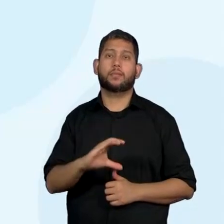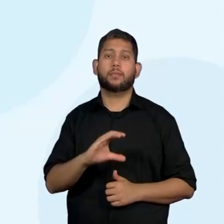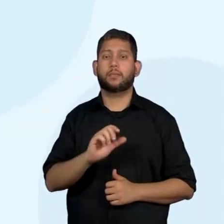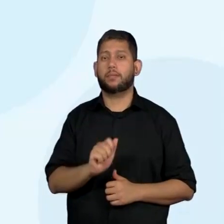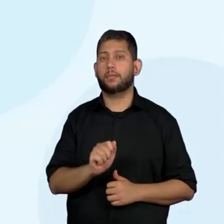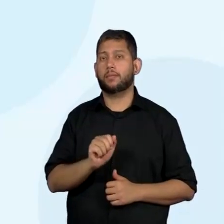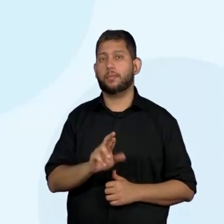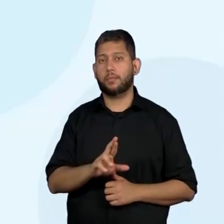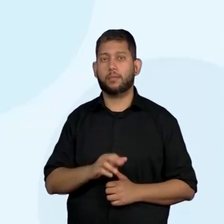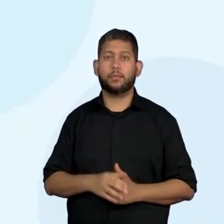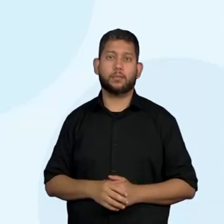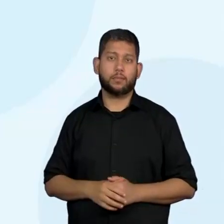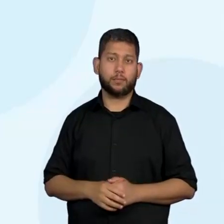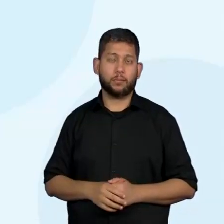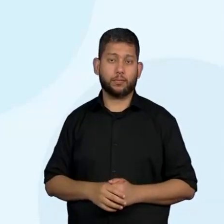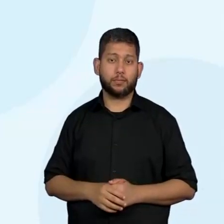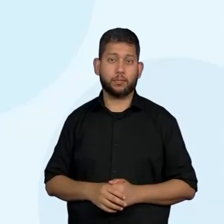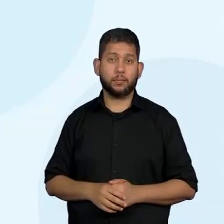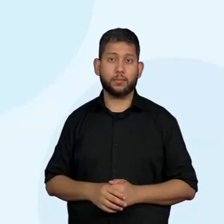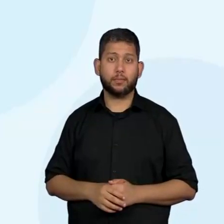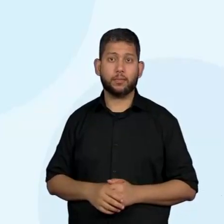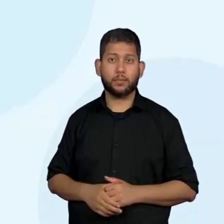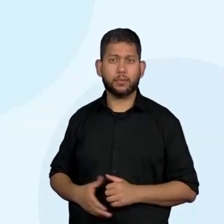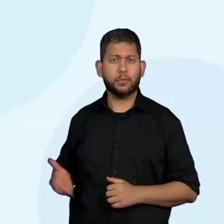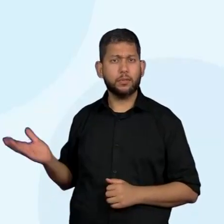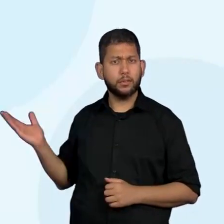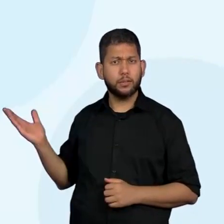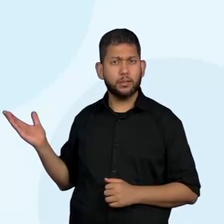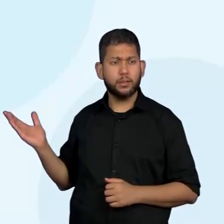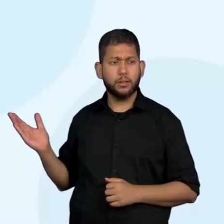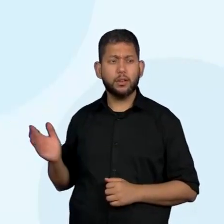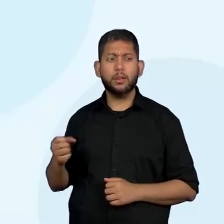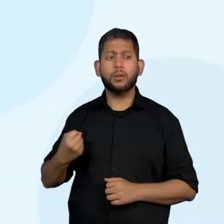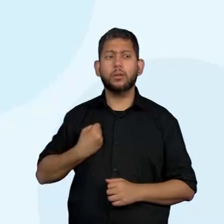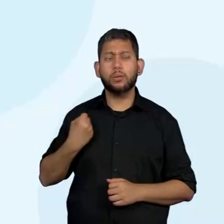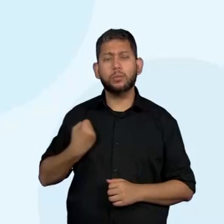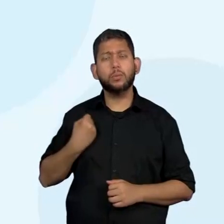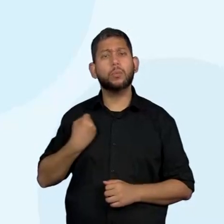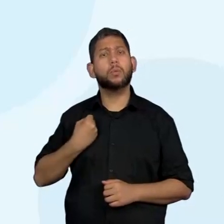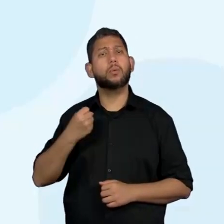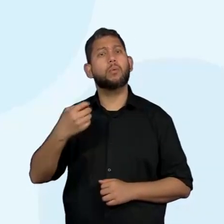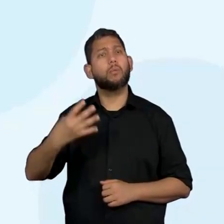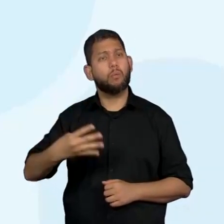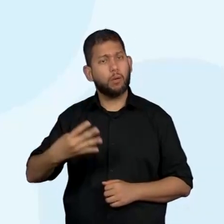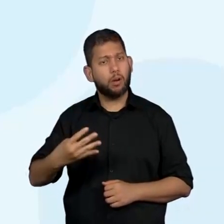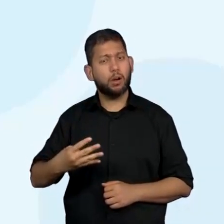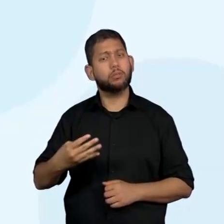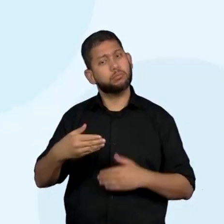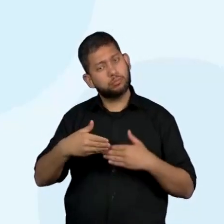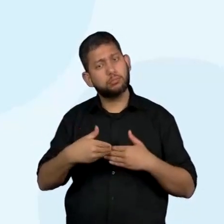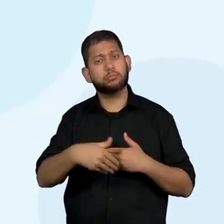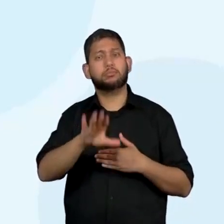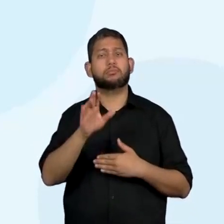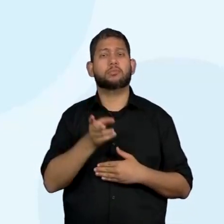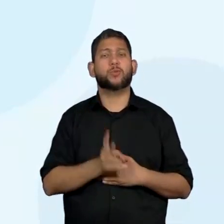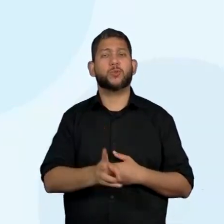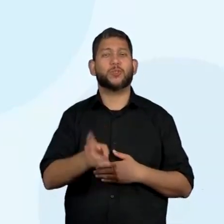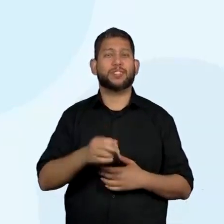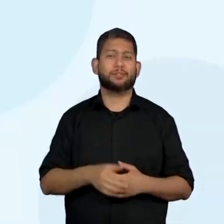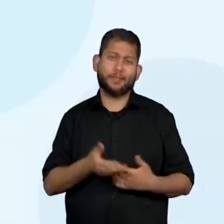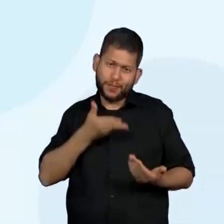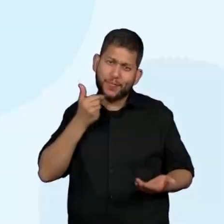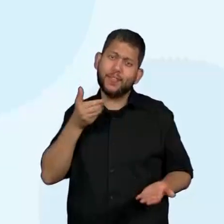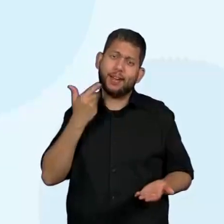aí o quatro eles podem fazer em casa né pro quero passo 4 que era para dobrar de novo muito bem muito fácil agora